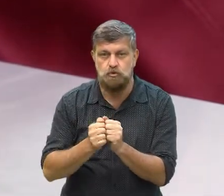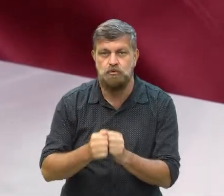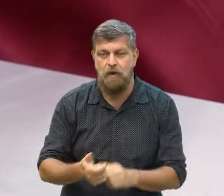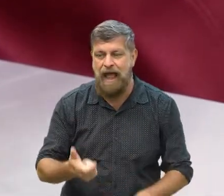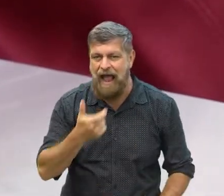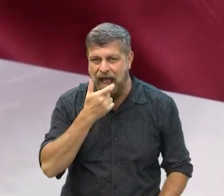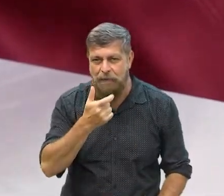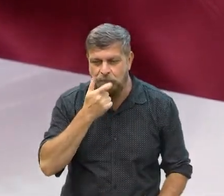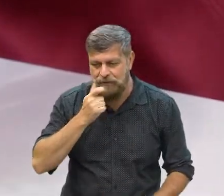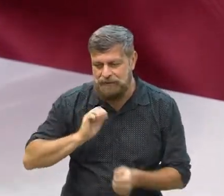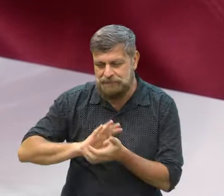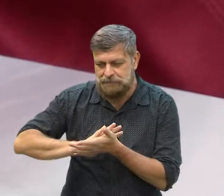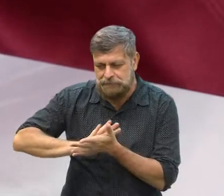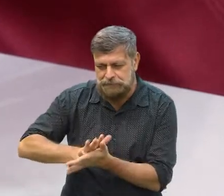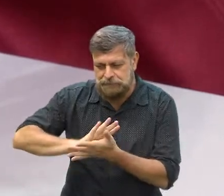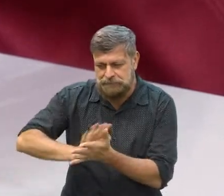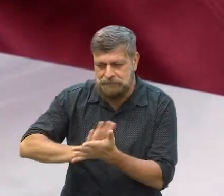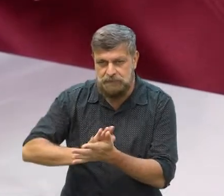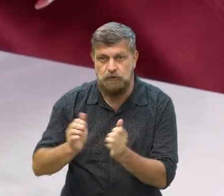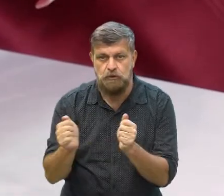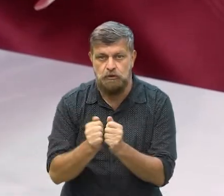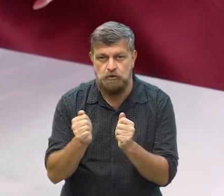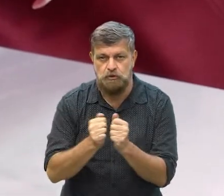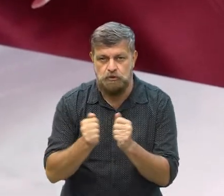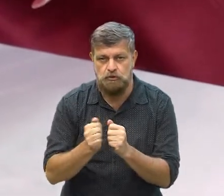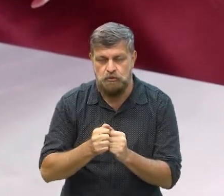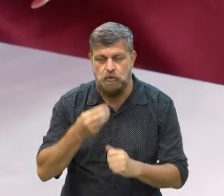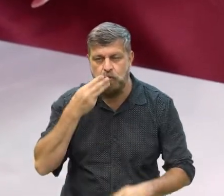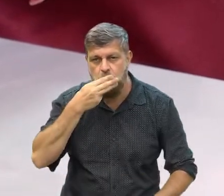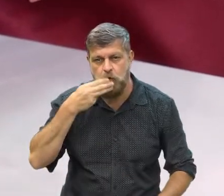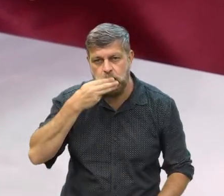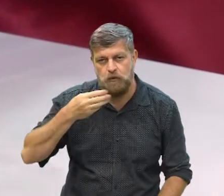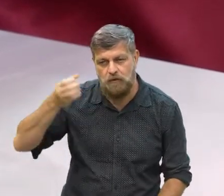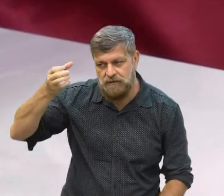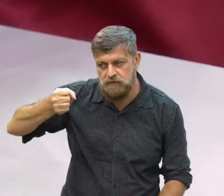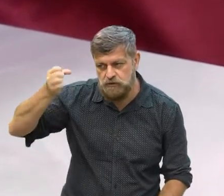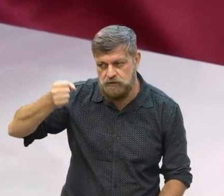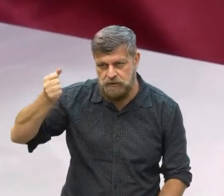bolacha triturada e o doce de leite também.